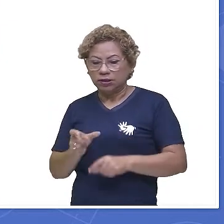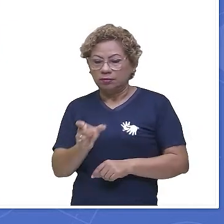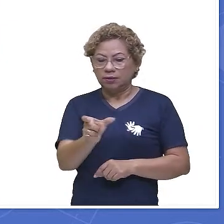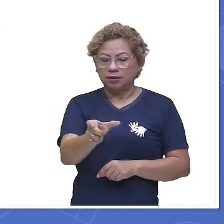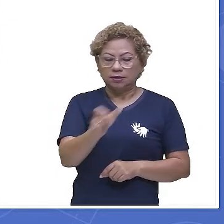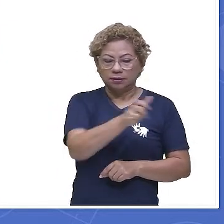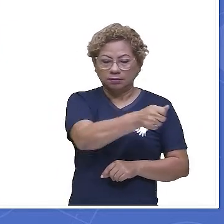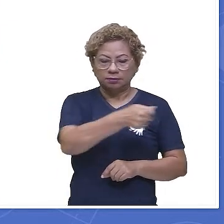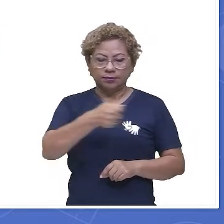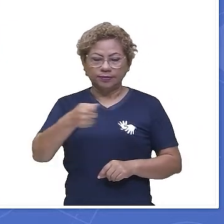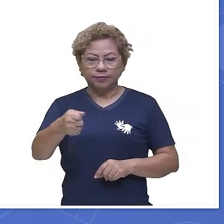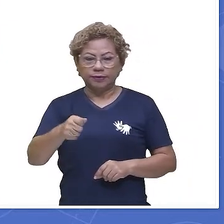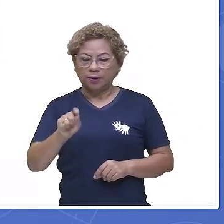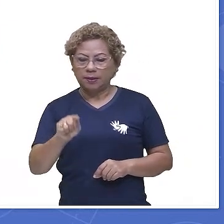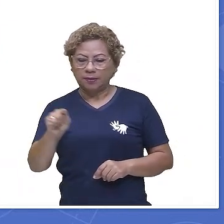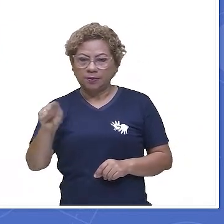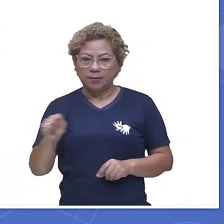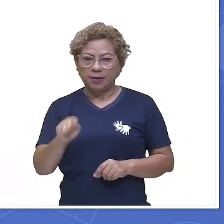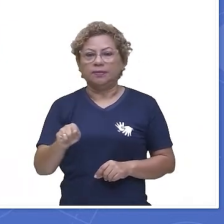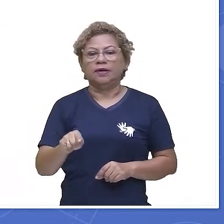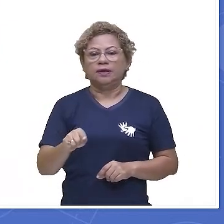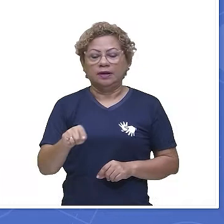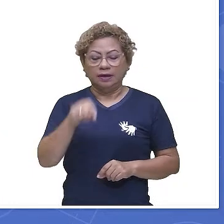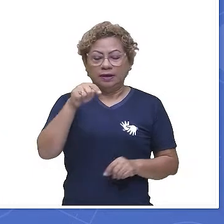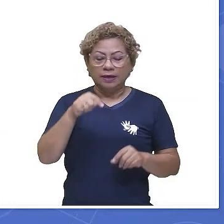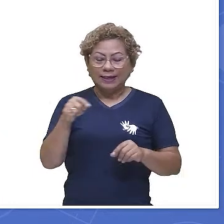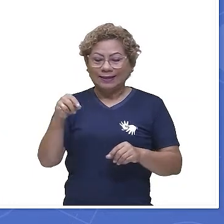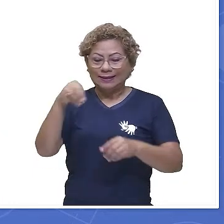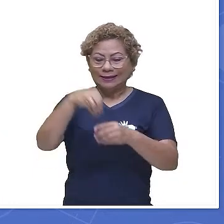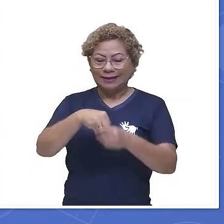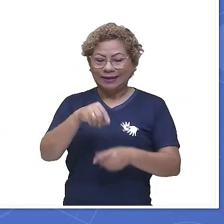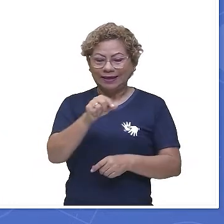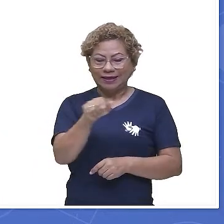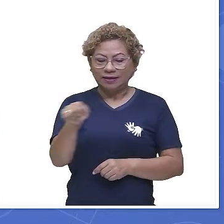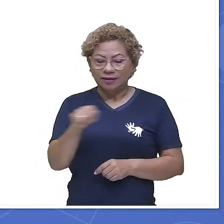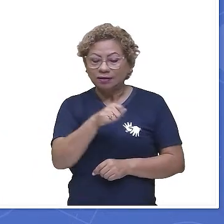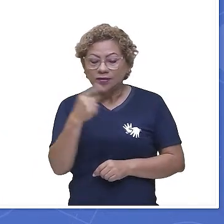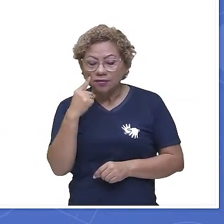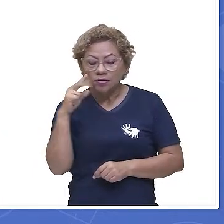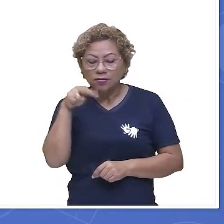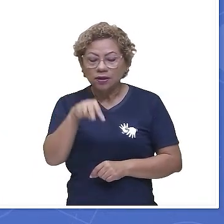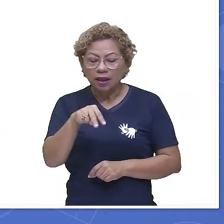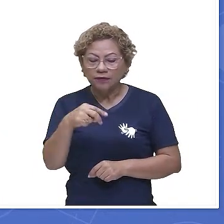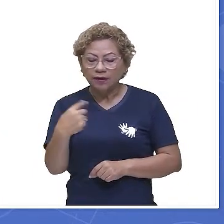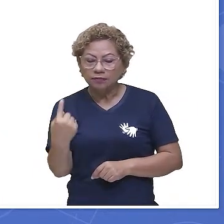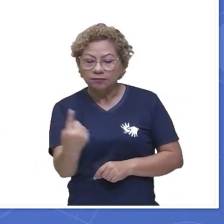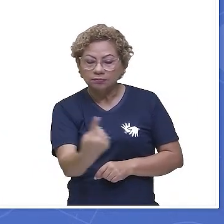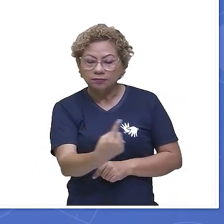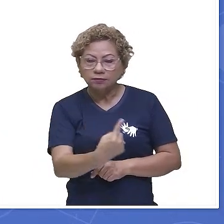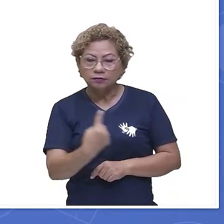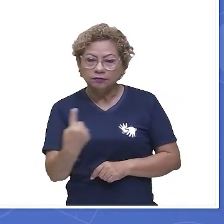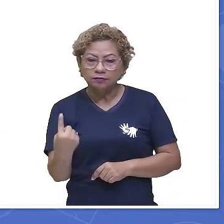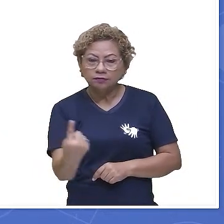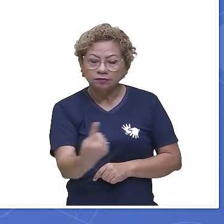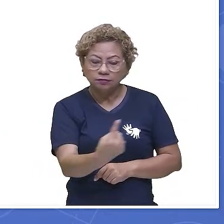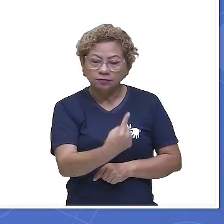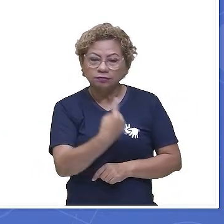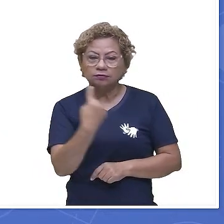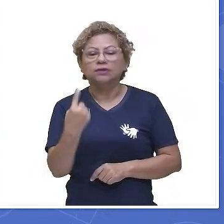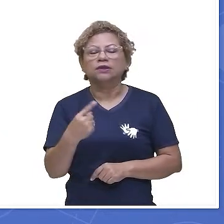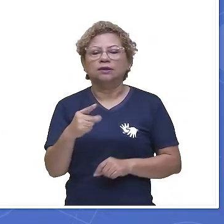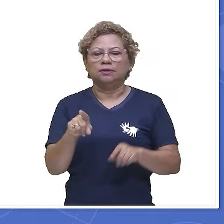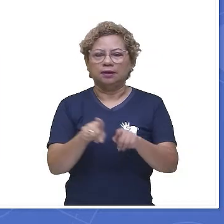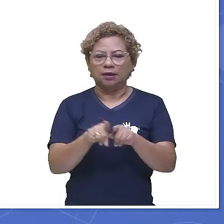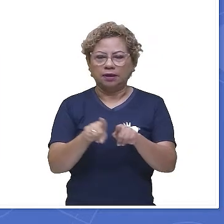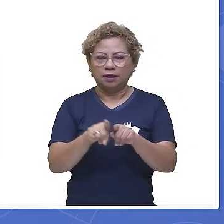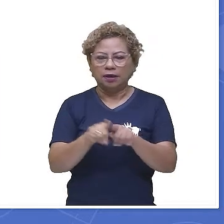física, também faz parte da física clássica. A ótica já é aquela parte da física que estuda os fenômenos